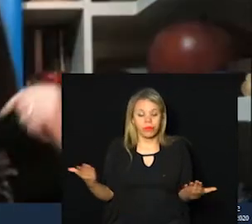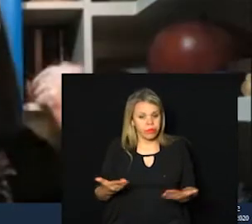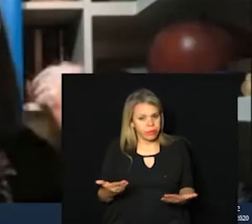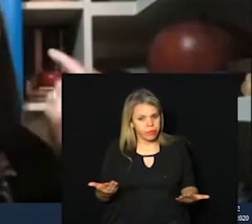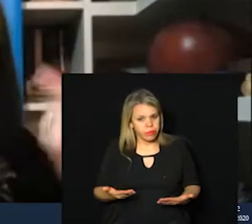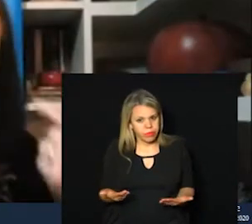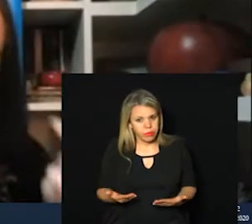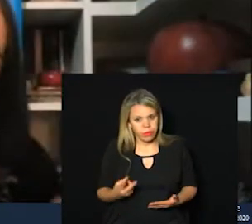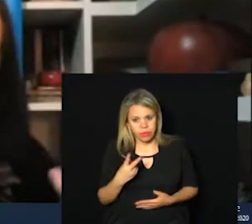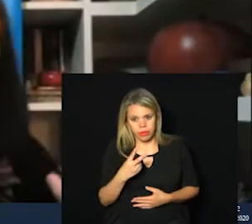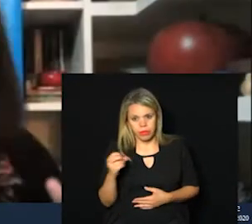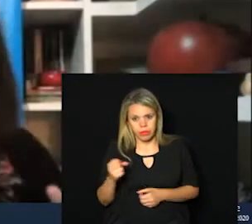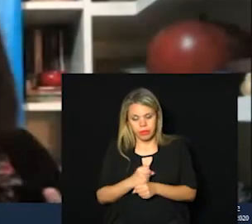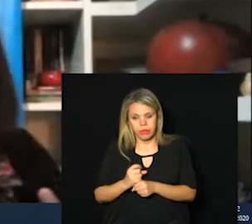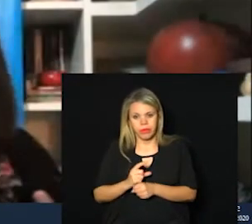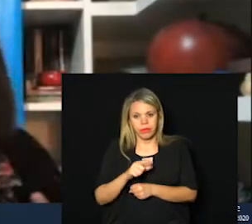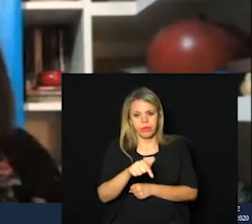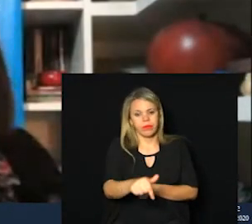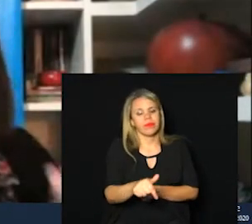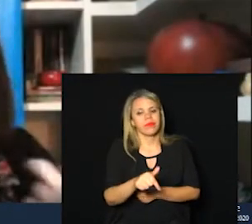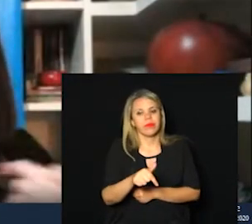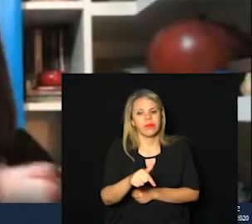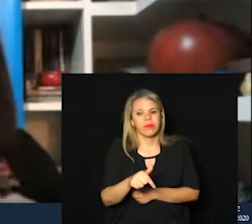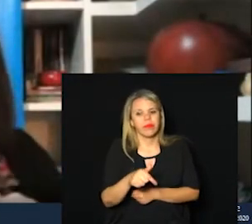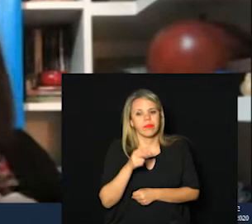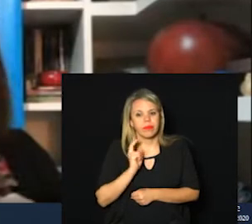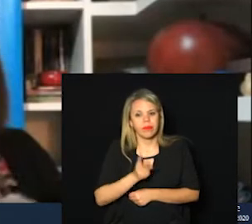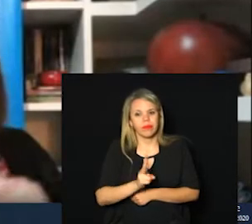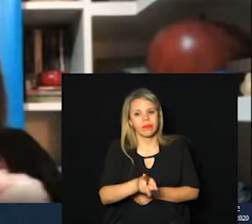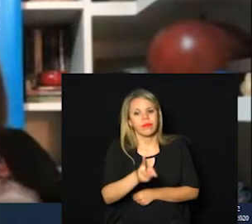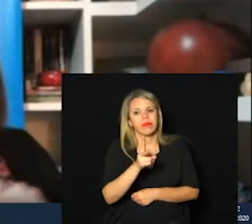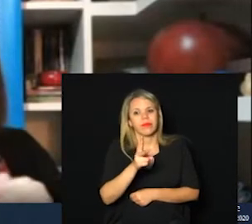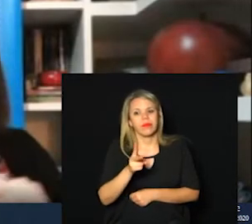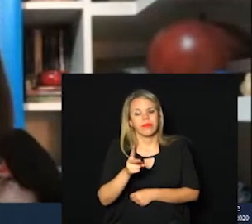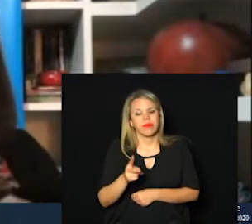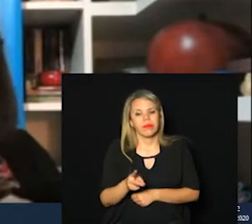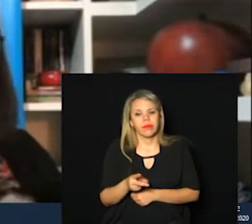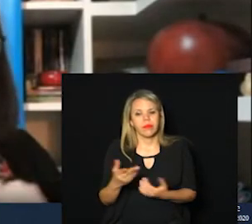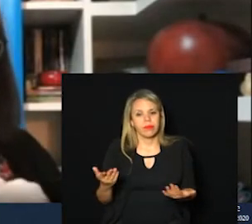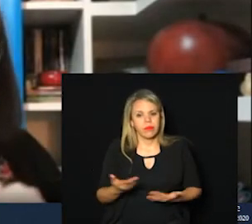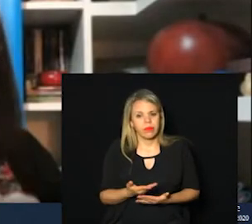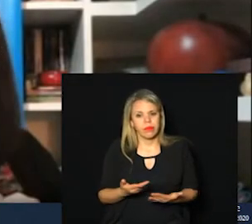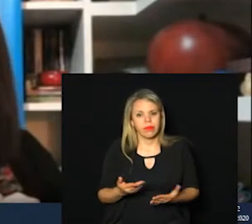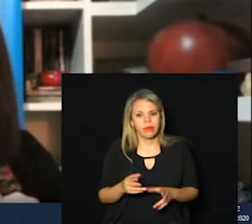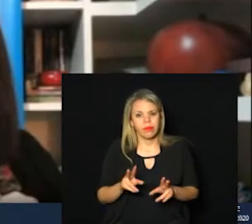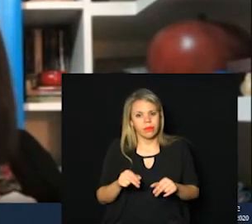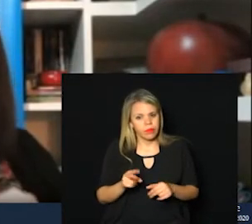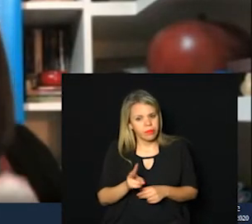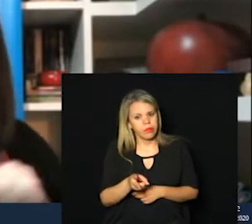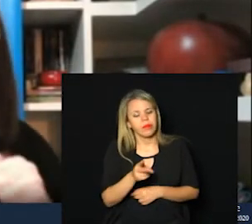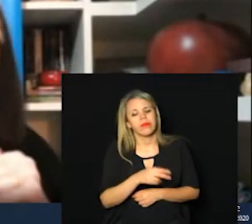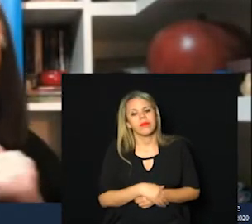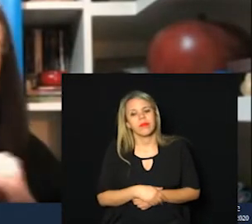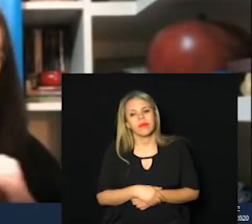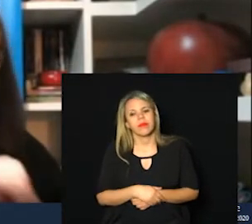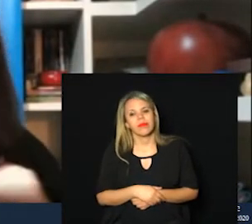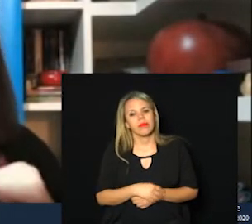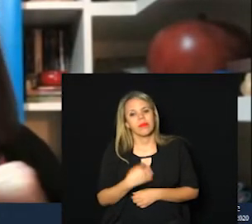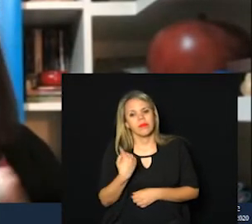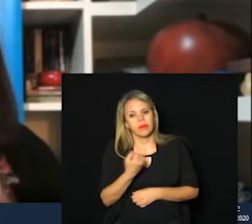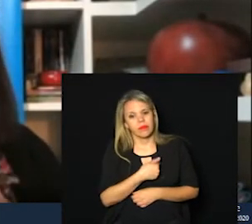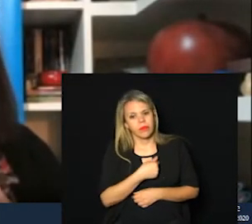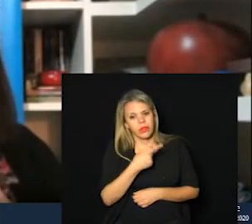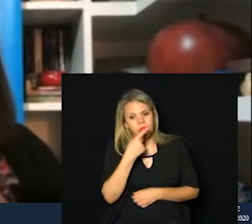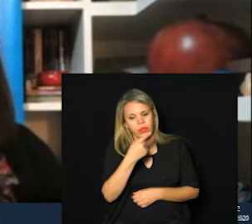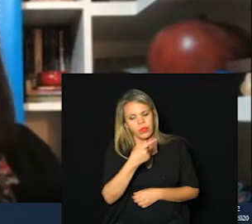20 anos depois, continuam mais atuais do que nunca. Quando nós falamos